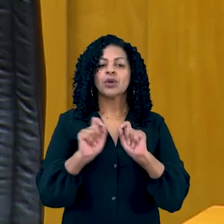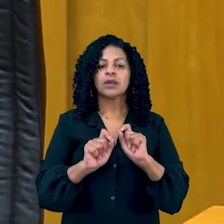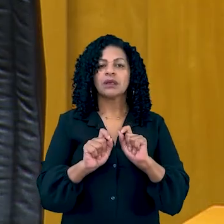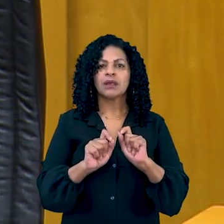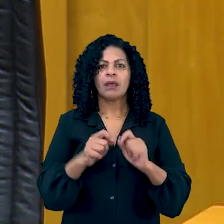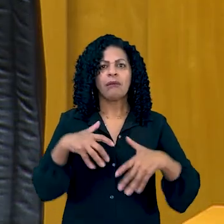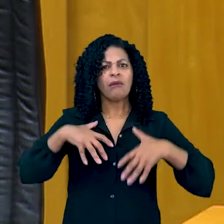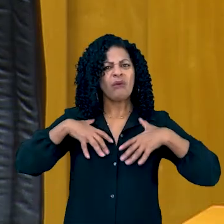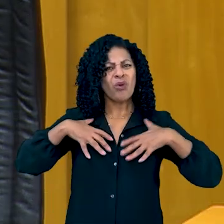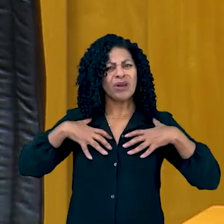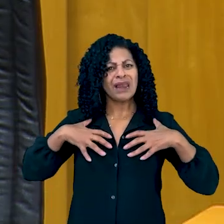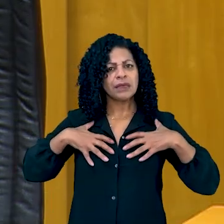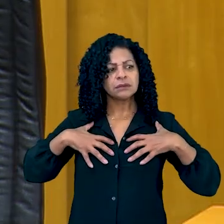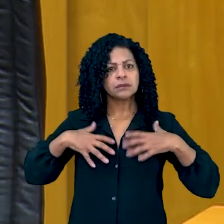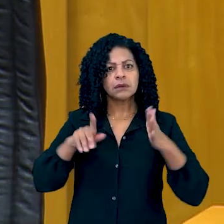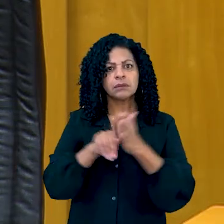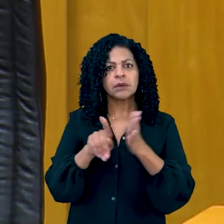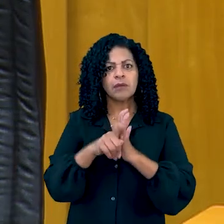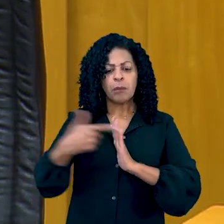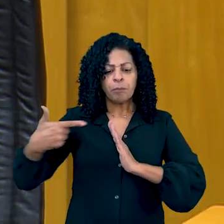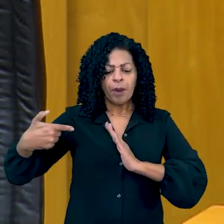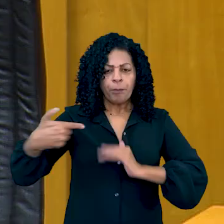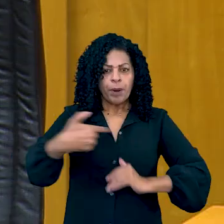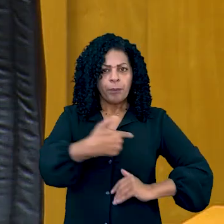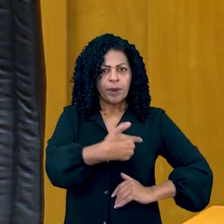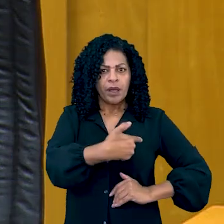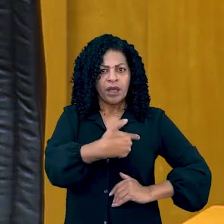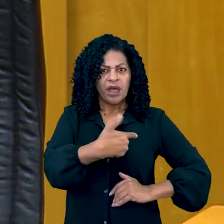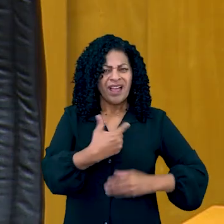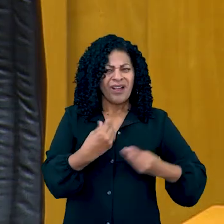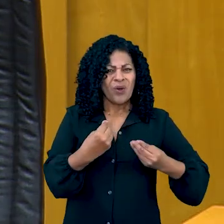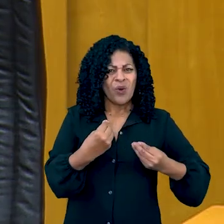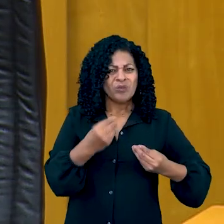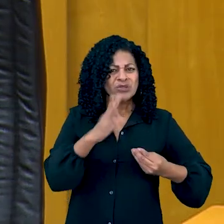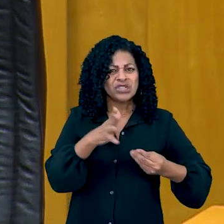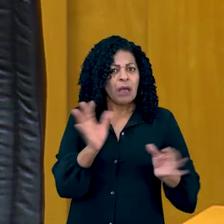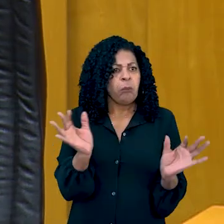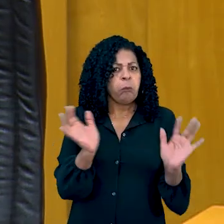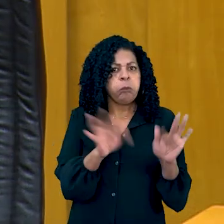ipsa, pelo uso de colete à prova de balas vencido.